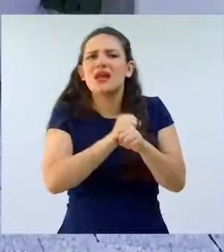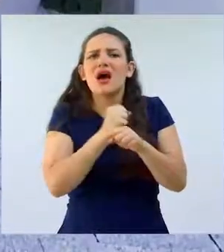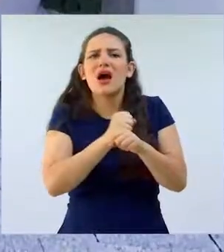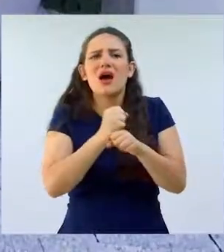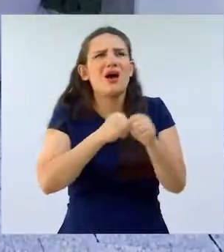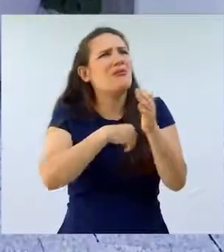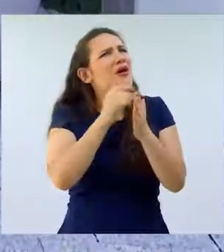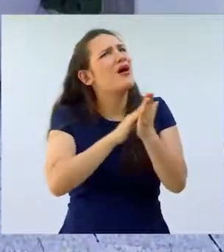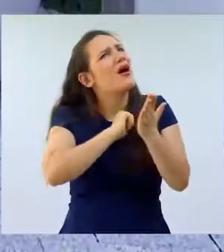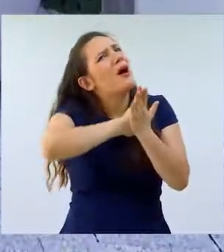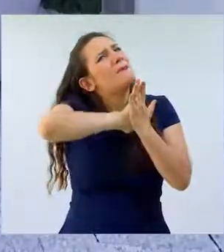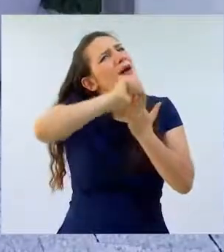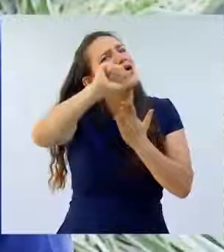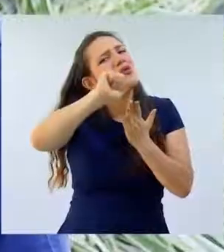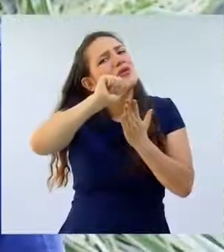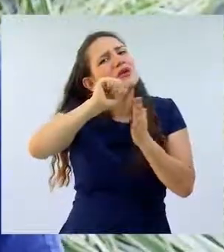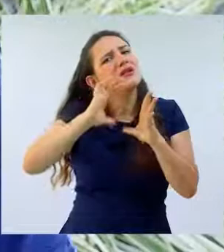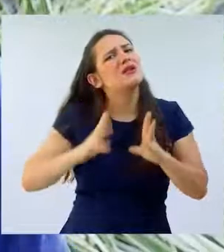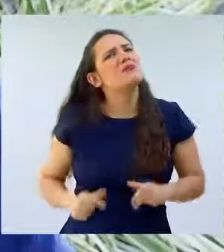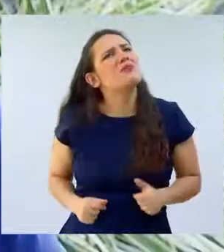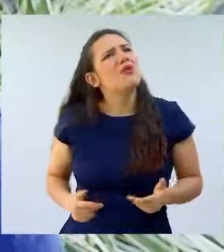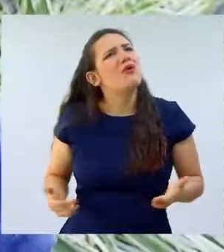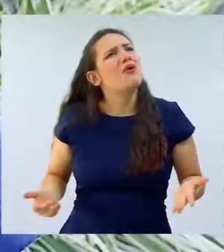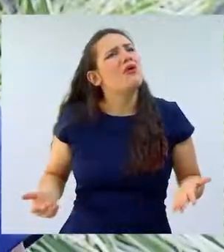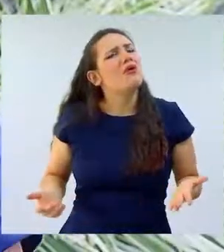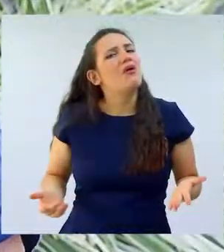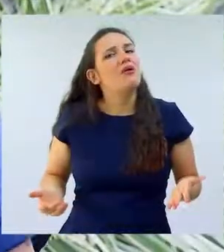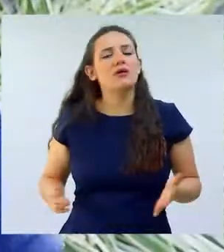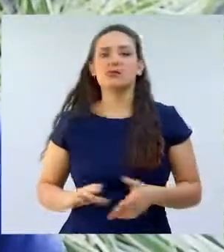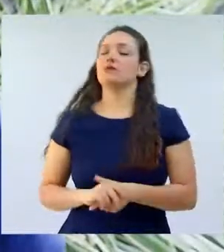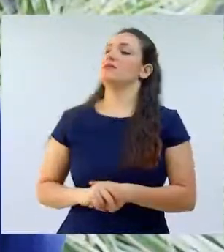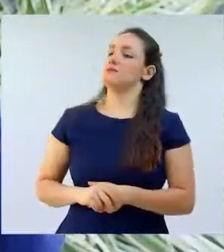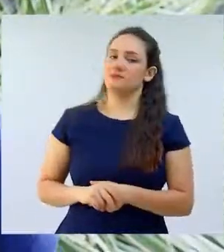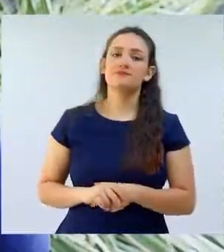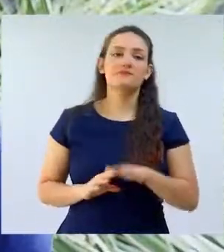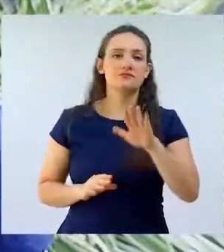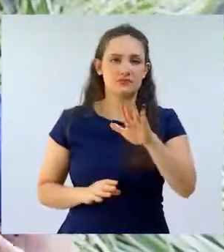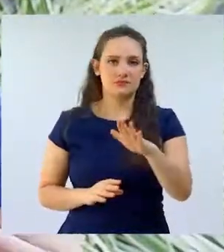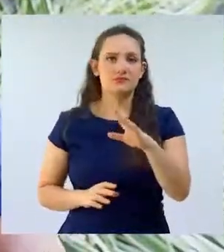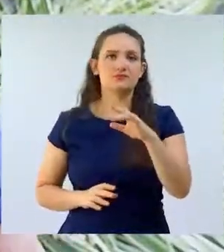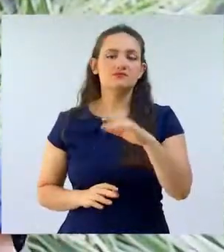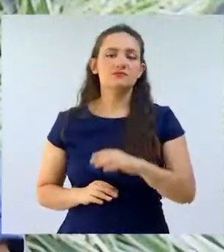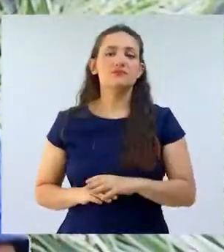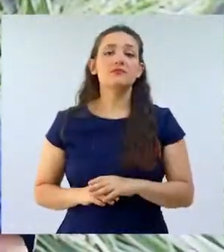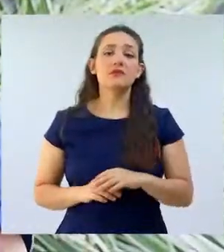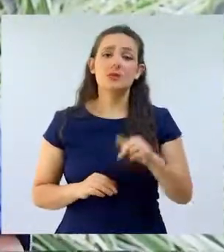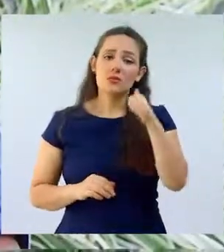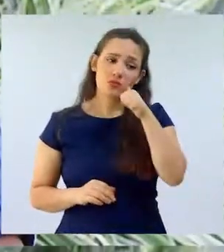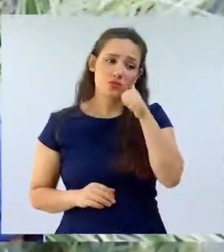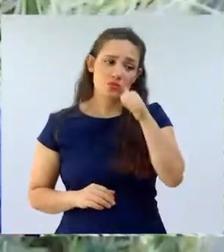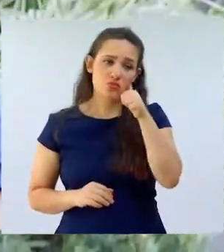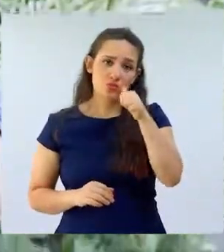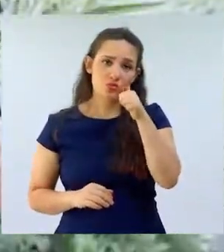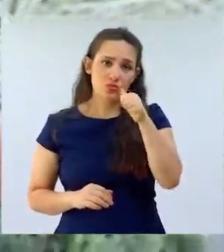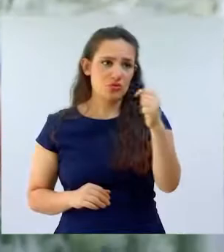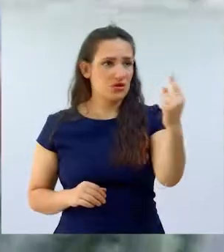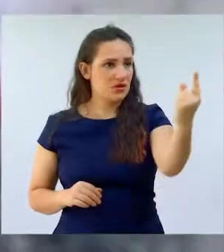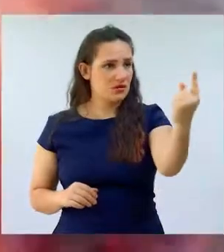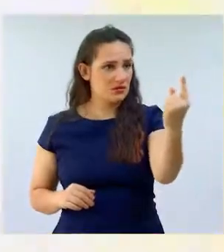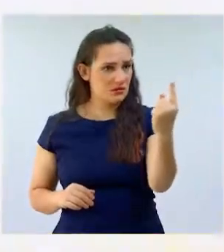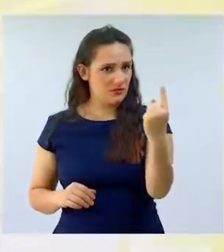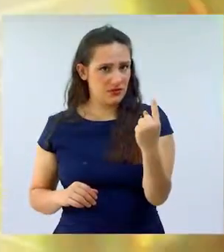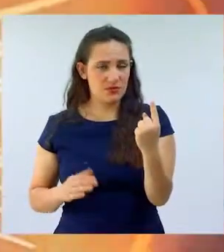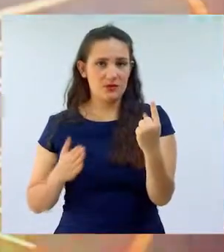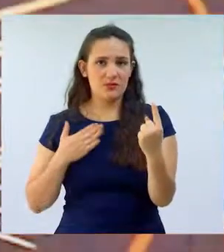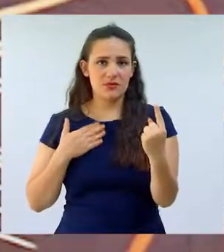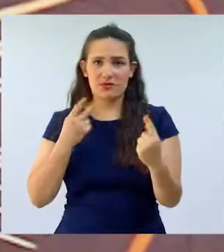2015, acho. Eu conheci uma senhora que ela falou, Cleir, eu tive a oportunidade de chegar em Campo Grande com meu marido, a gente estava descendo a Avenida Afonso Pena, a hora que eu vi os